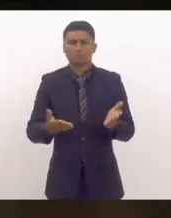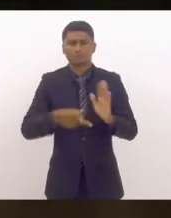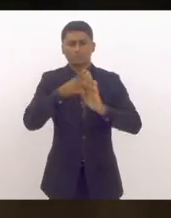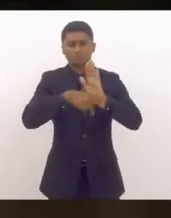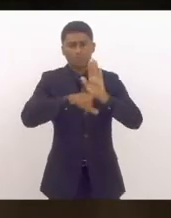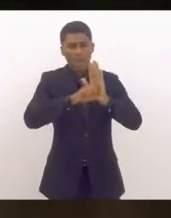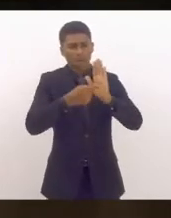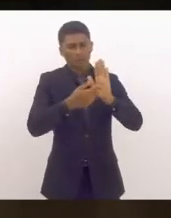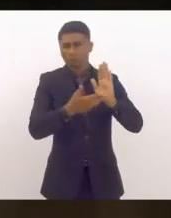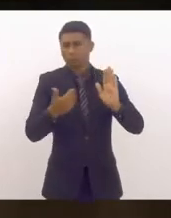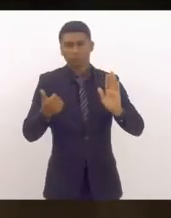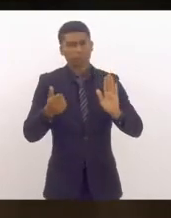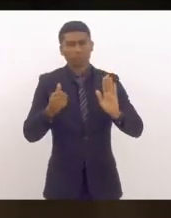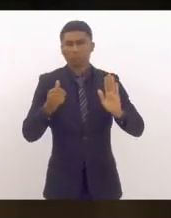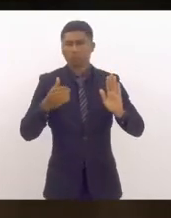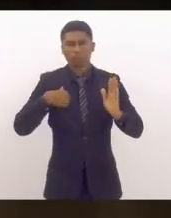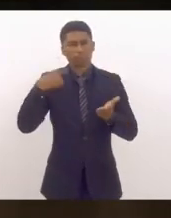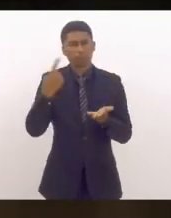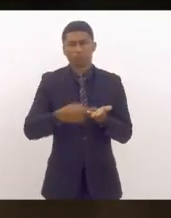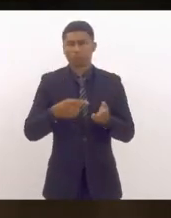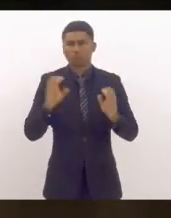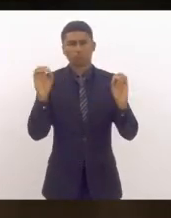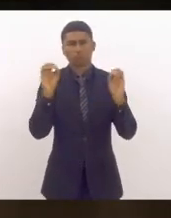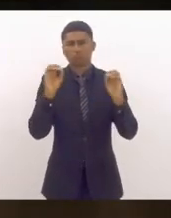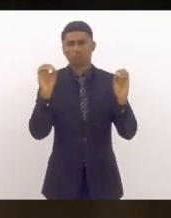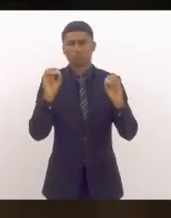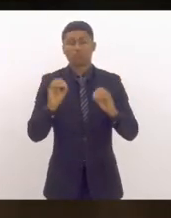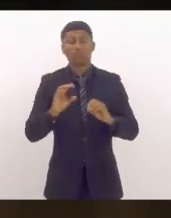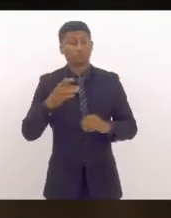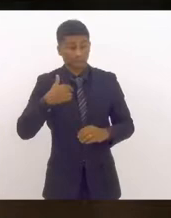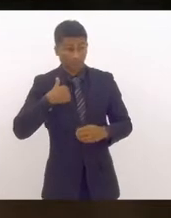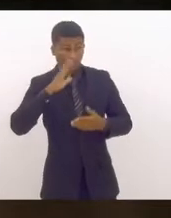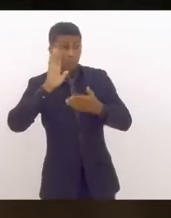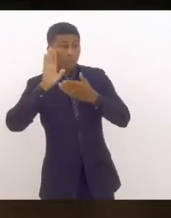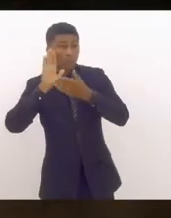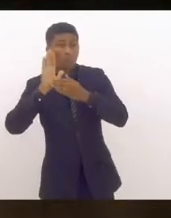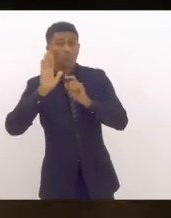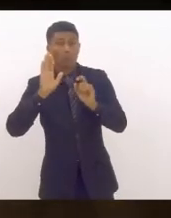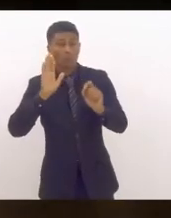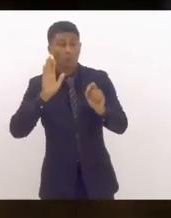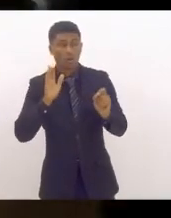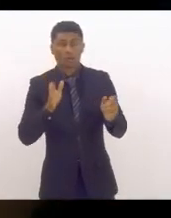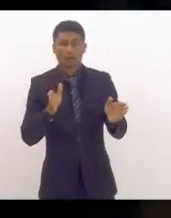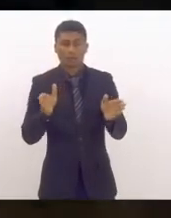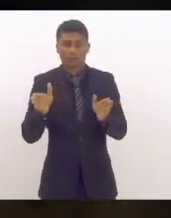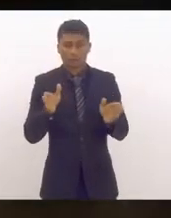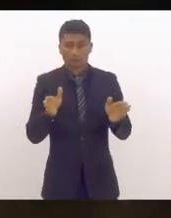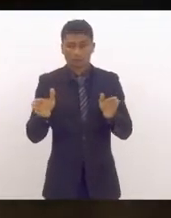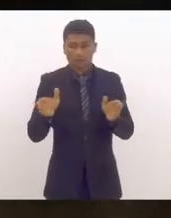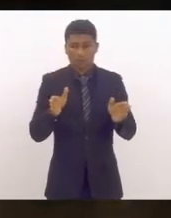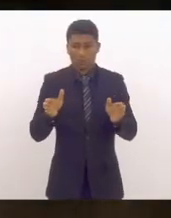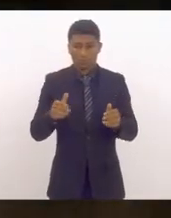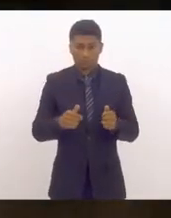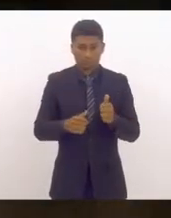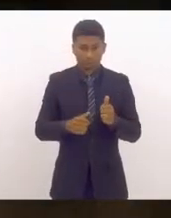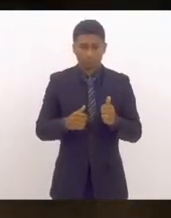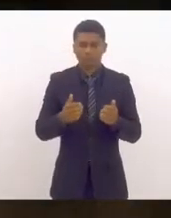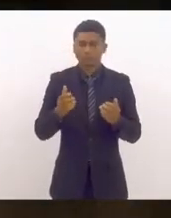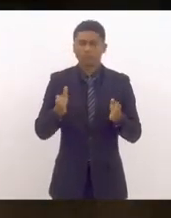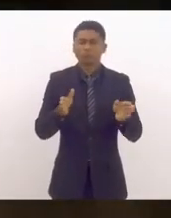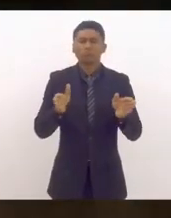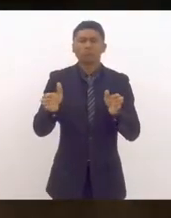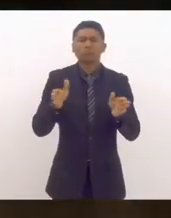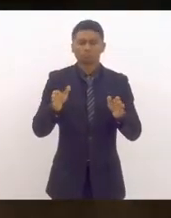PL. Pois é, mas eu propus, senhor presidente, uma mediação. Certo. Qual seria a